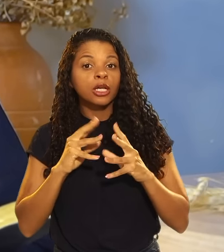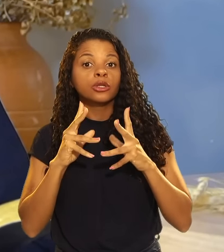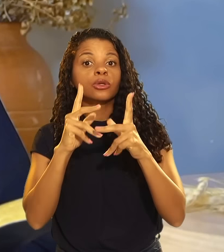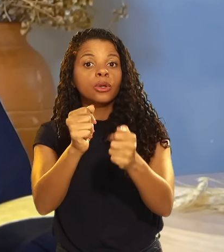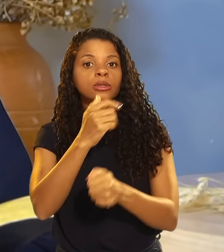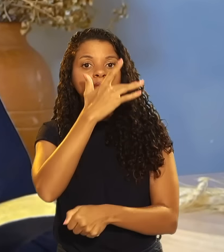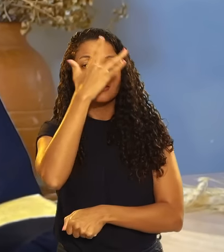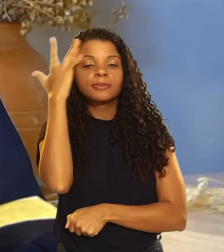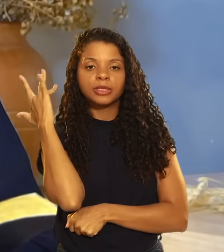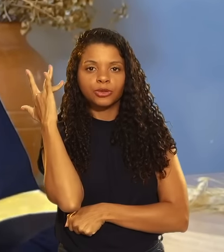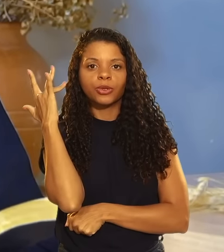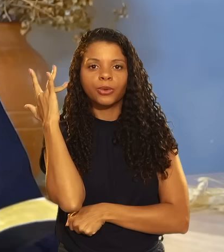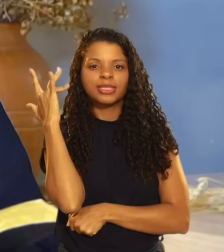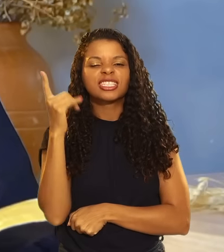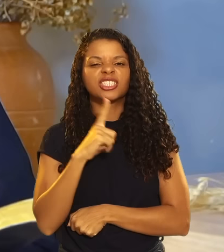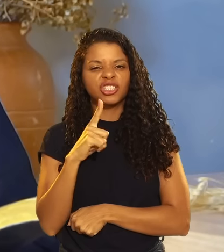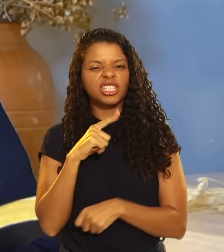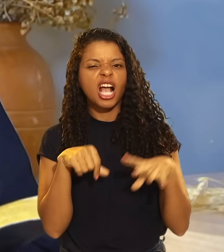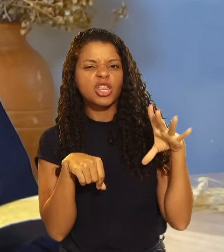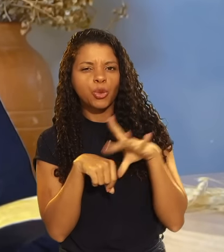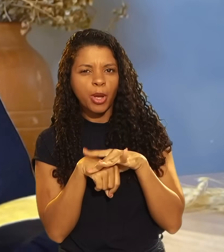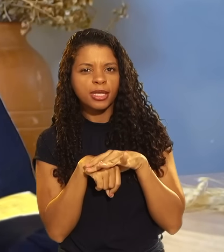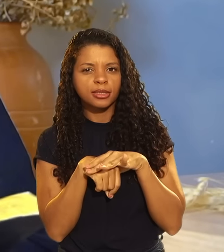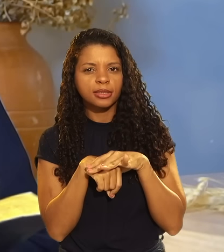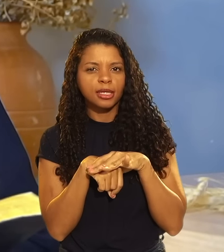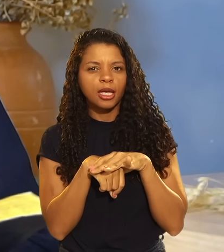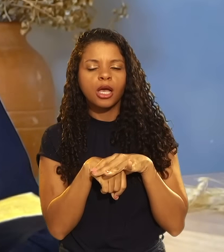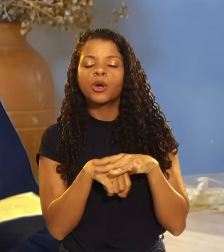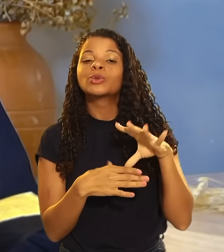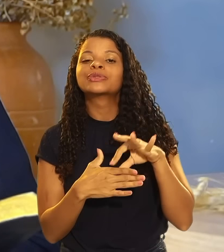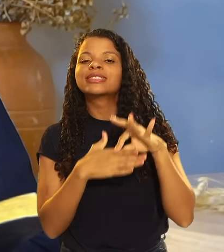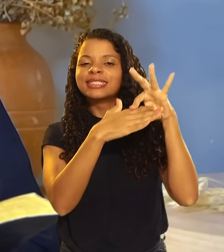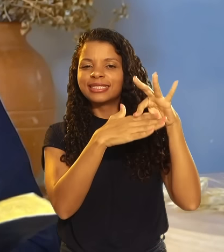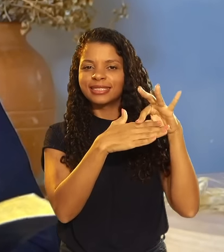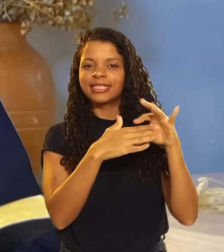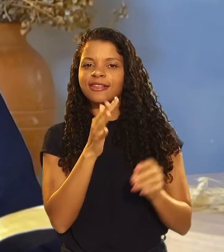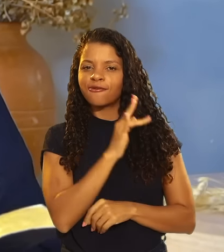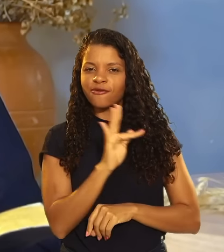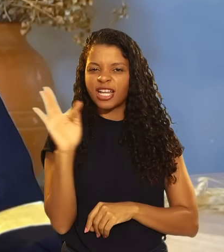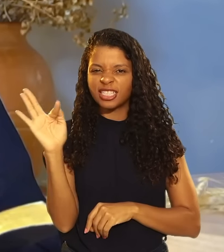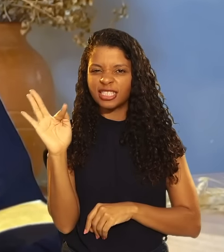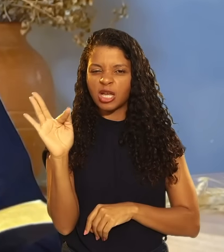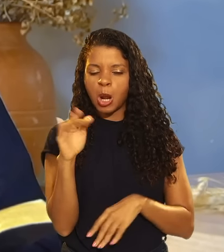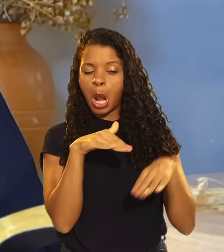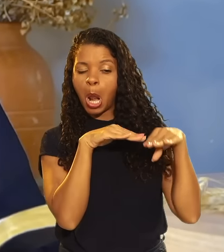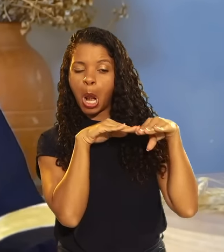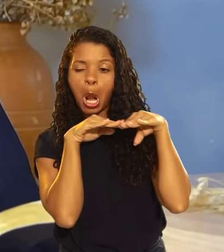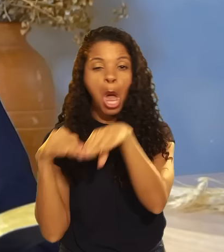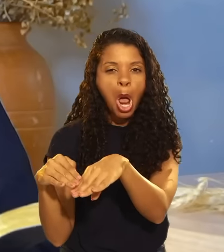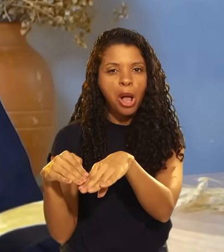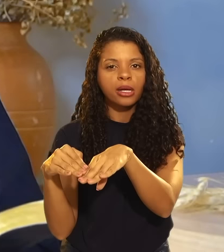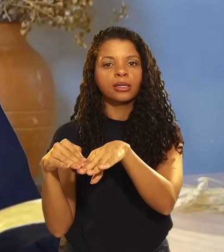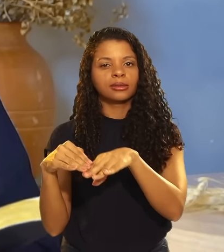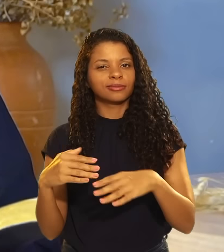elas eram julgadas por esses líderes religiosos, como se eles estivessem, então, recebendo um flagelo da parte de Deus.